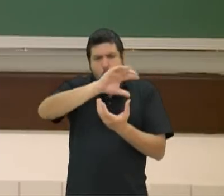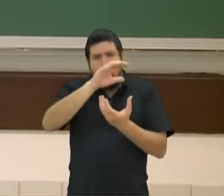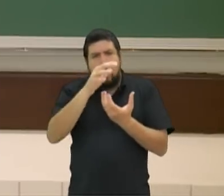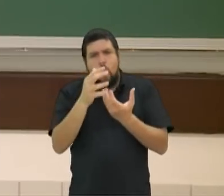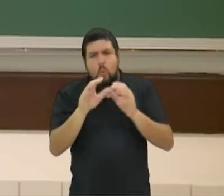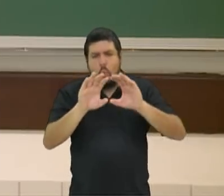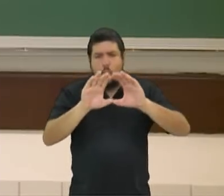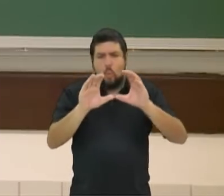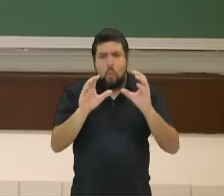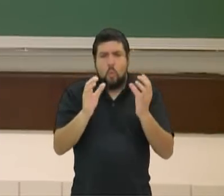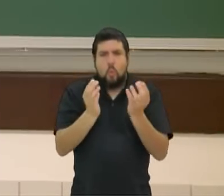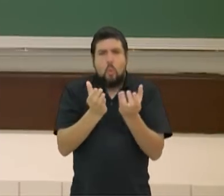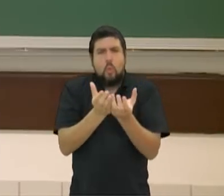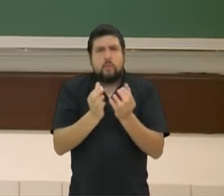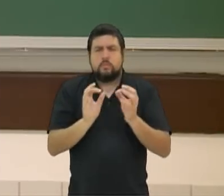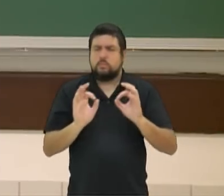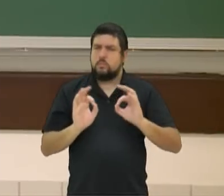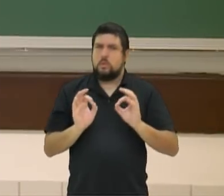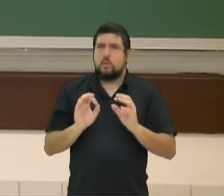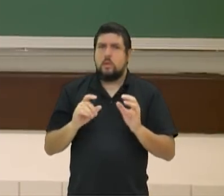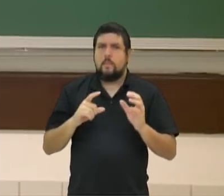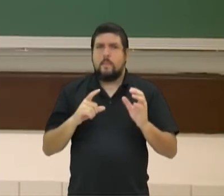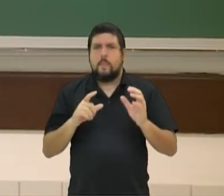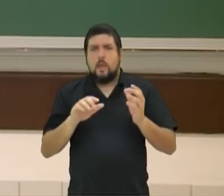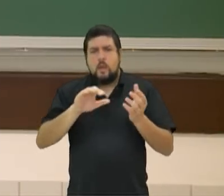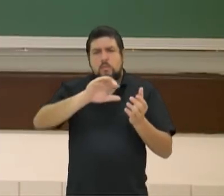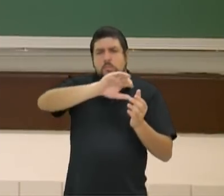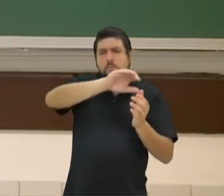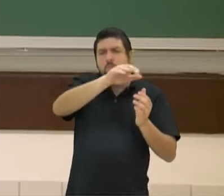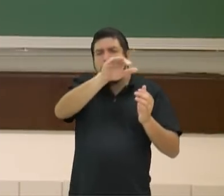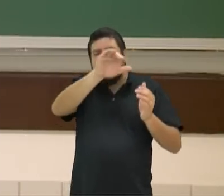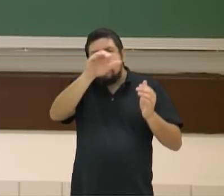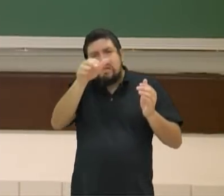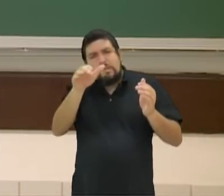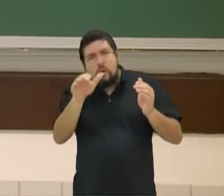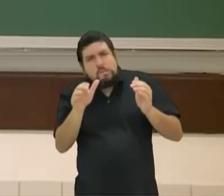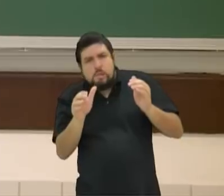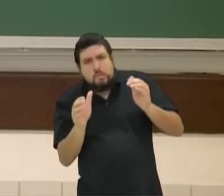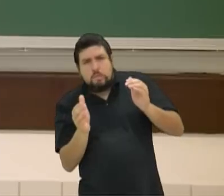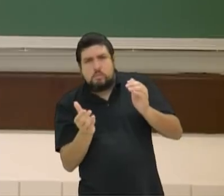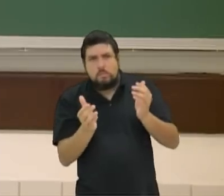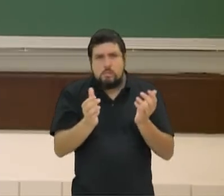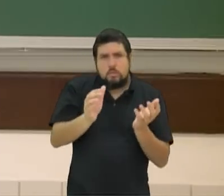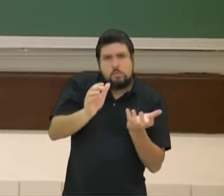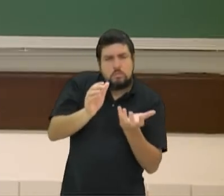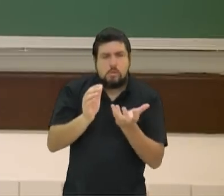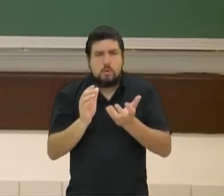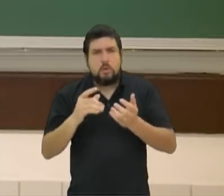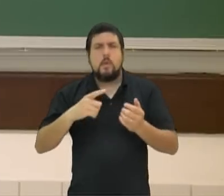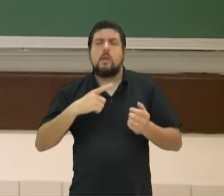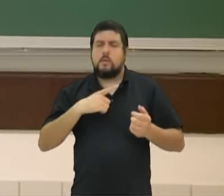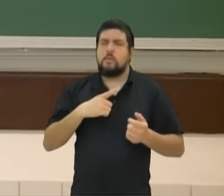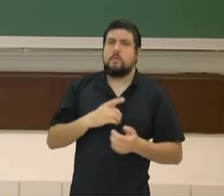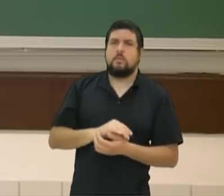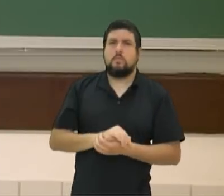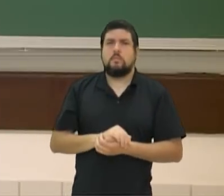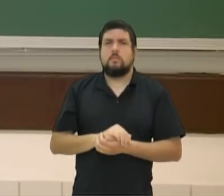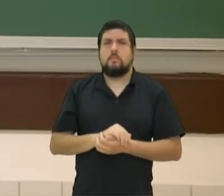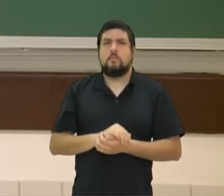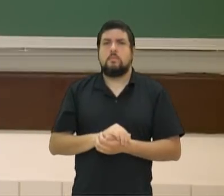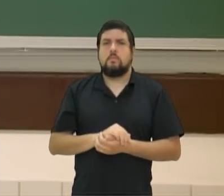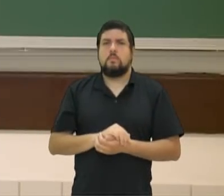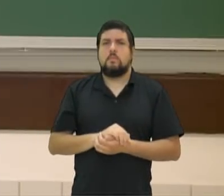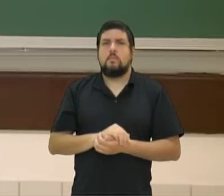algumas cavidades um pouquinho mais profundas, ele tem elevações e ele tem partes achatadas. Provavelmente pode ser por